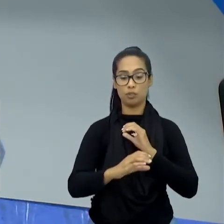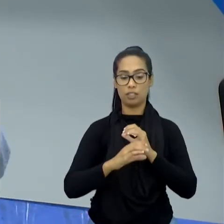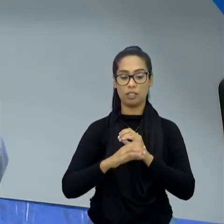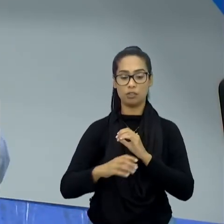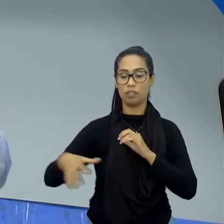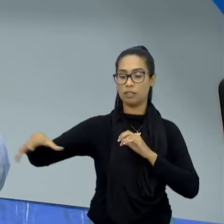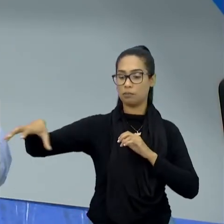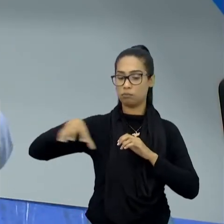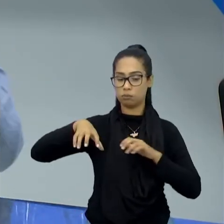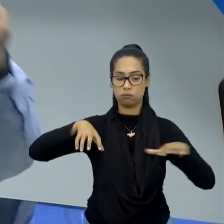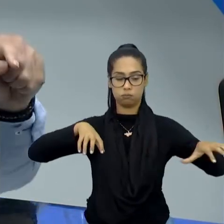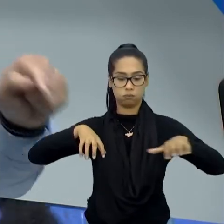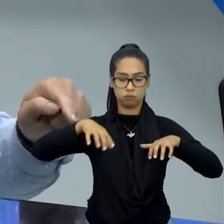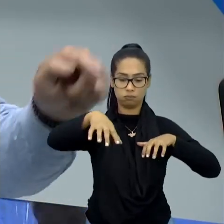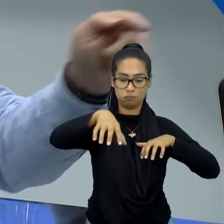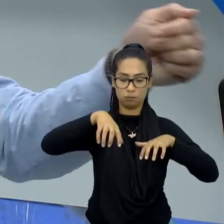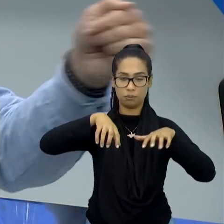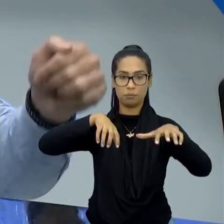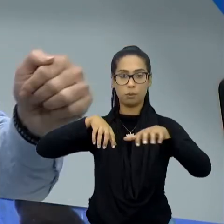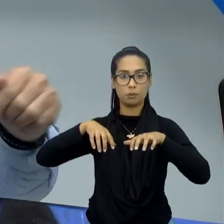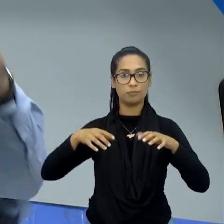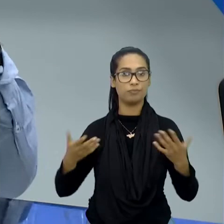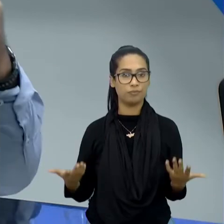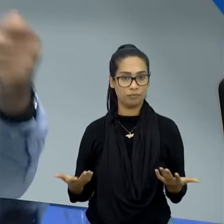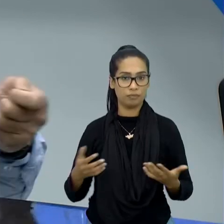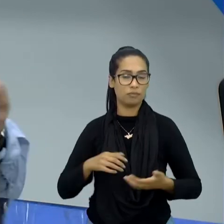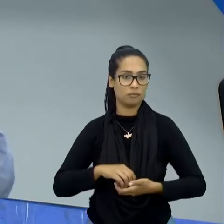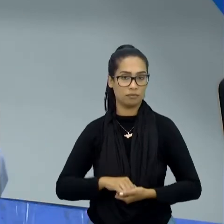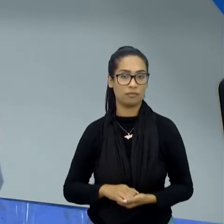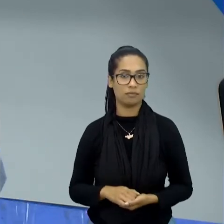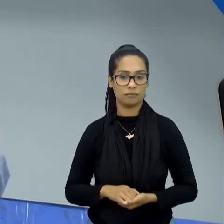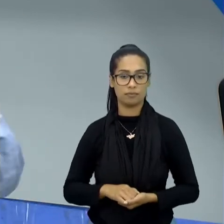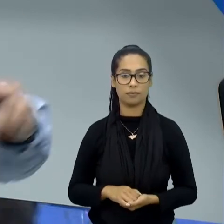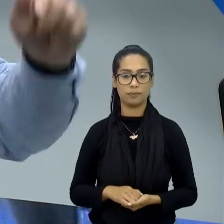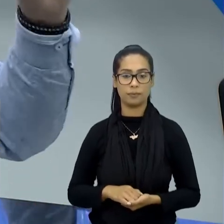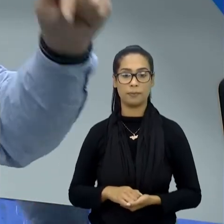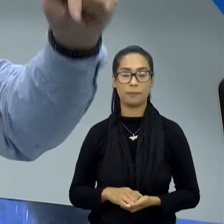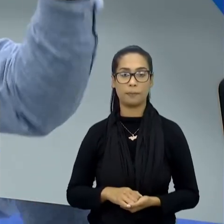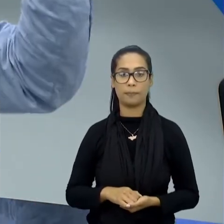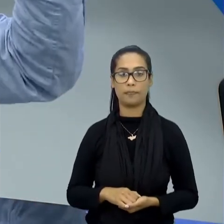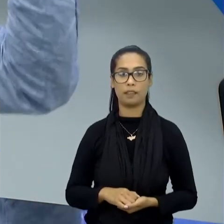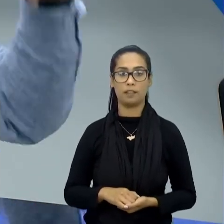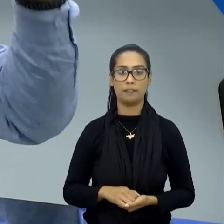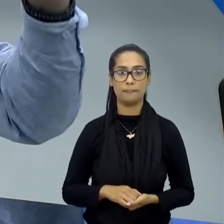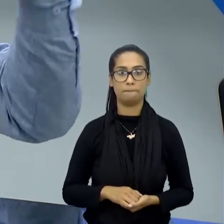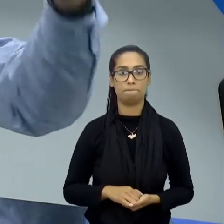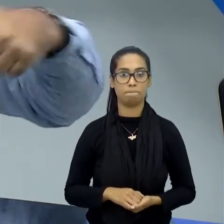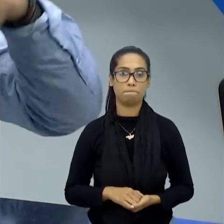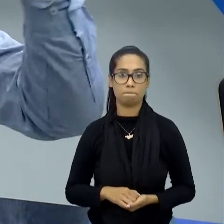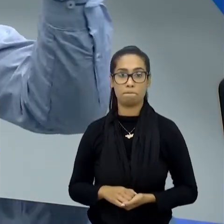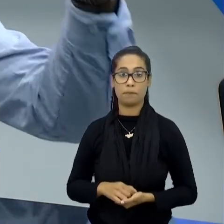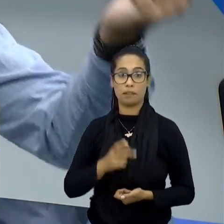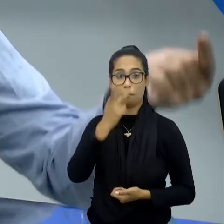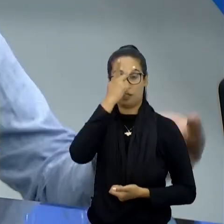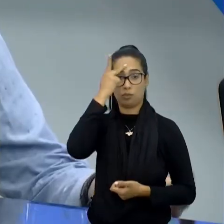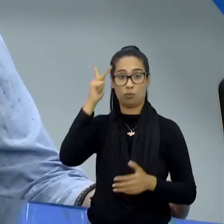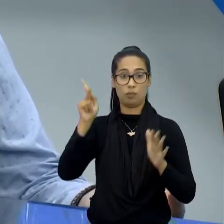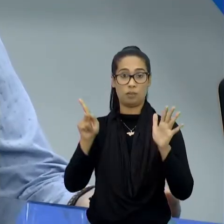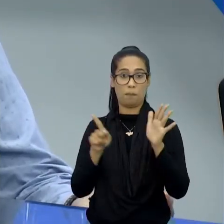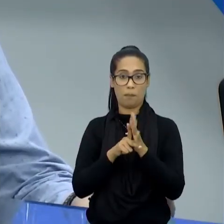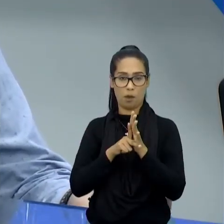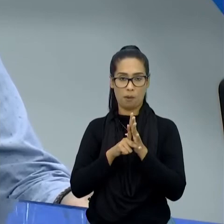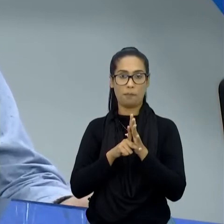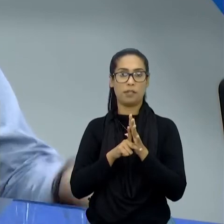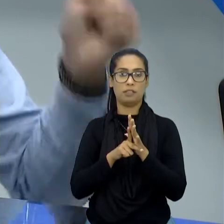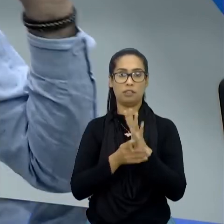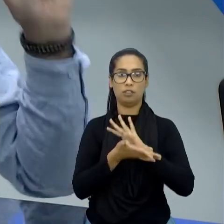está fazendo a reforma. E uma outra coisa que você tocou aqui que é sempre bom lembrar. Se for pessoas da própria elite que derrubarem o